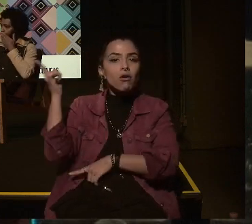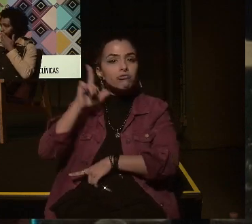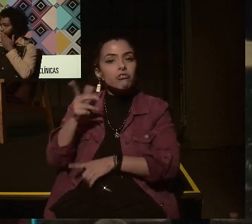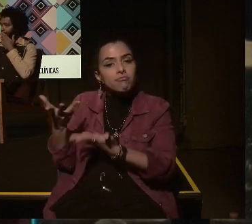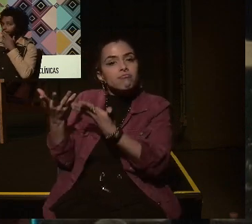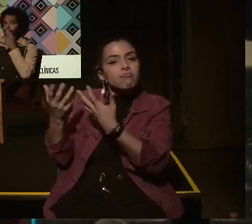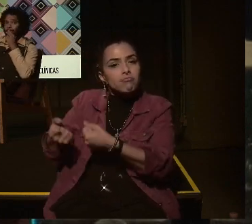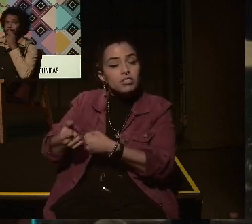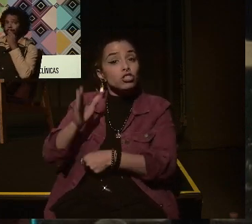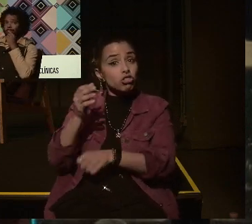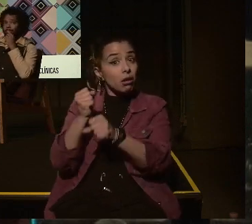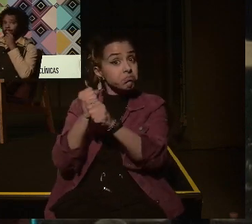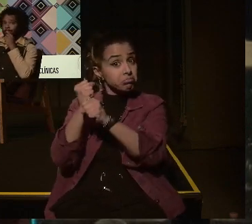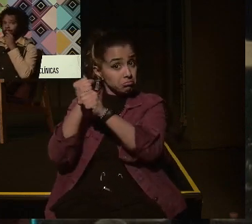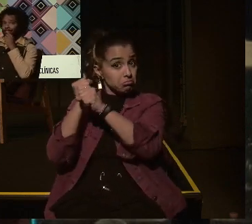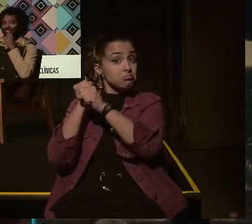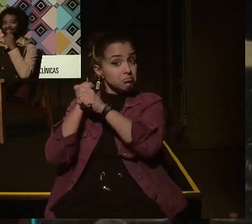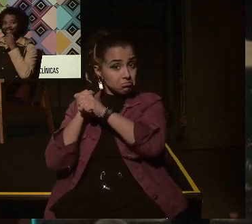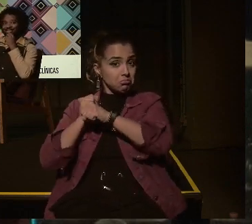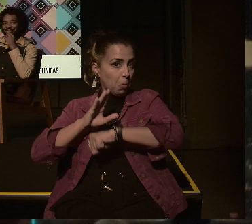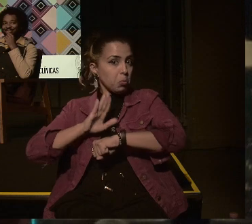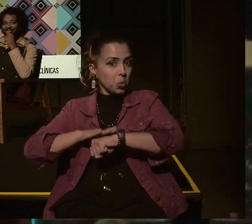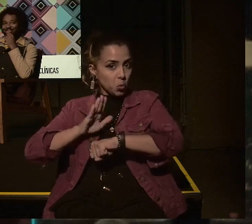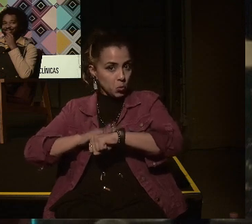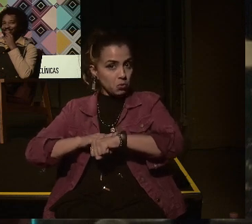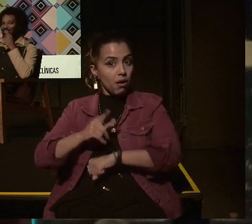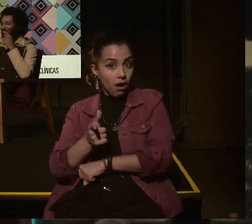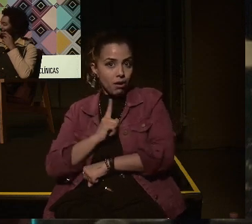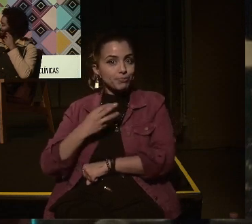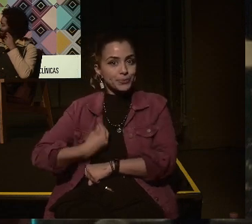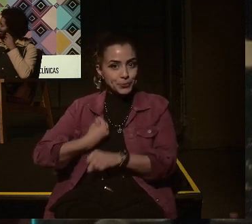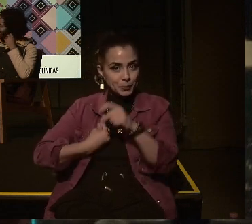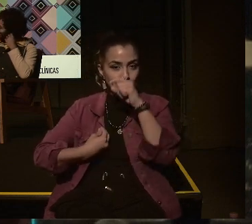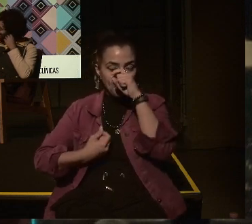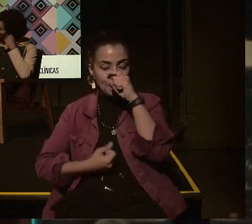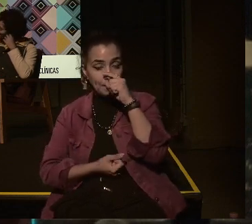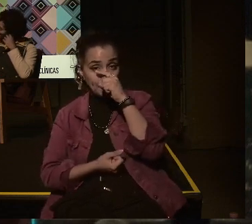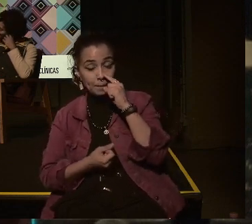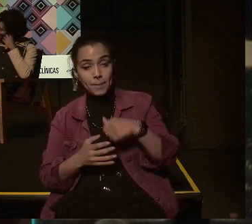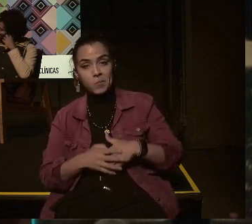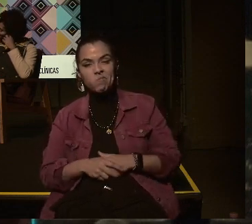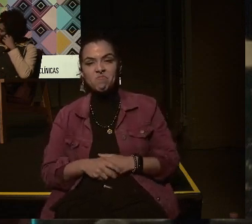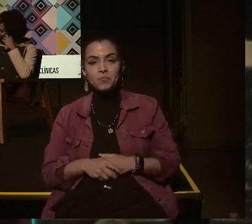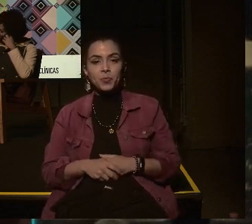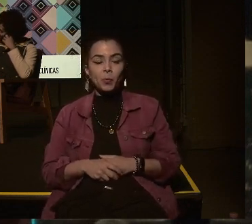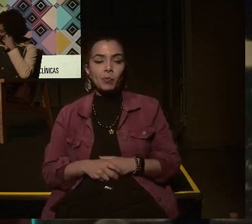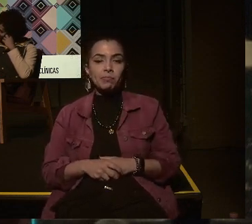Há bastante tempo, oferece isso há bastante tempo. E